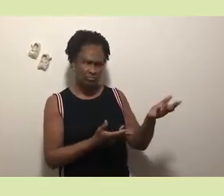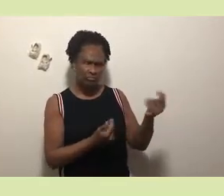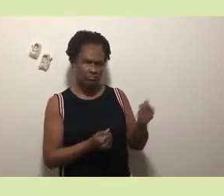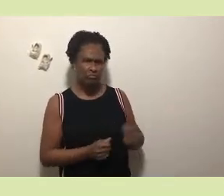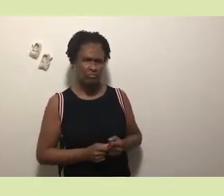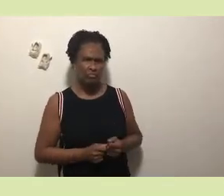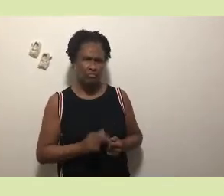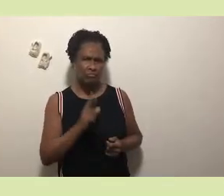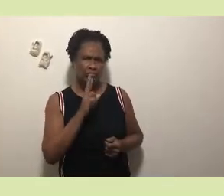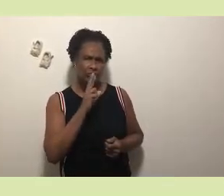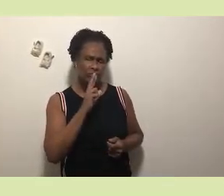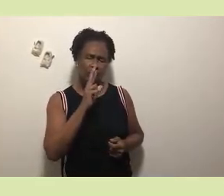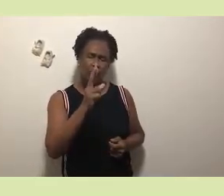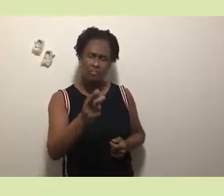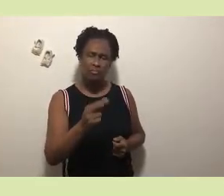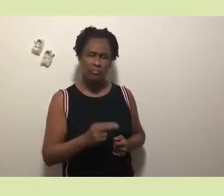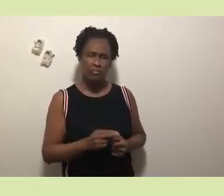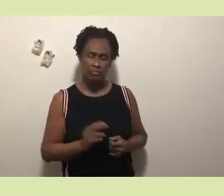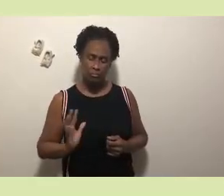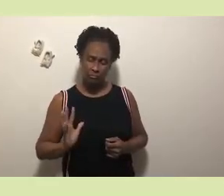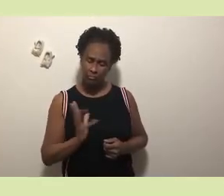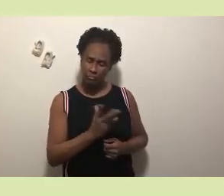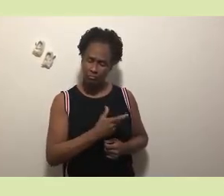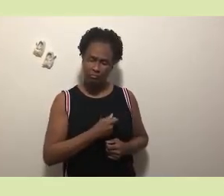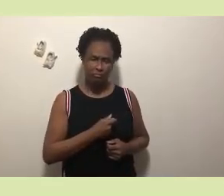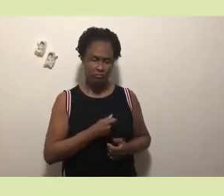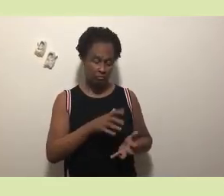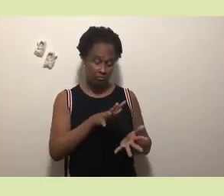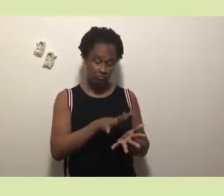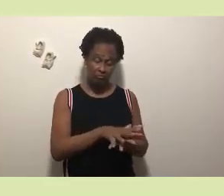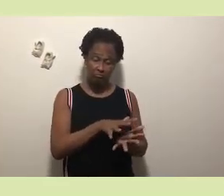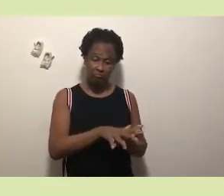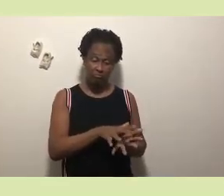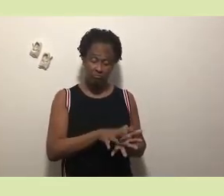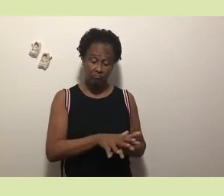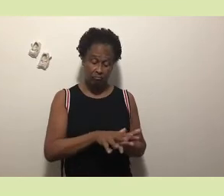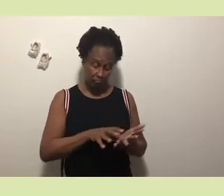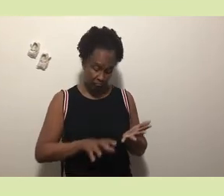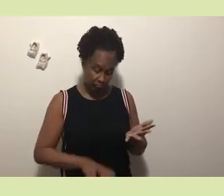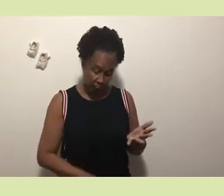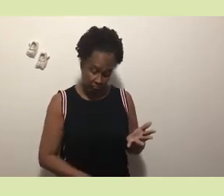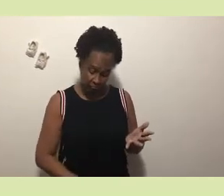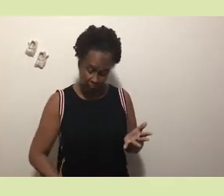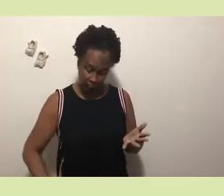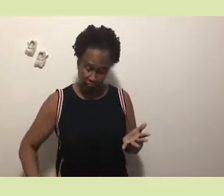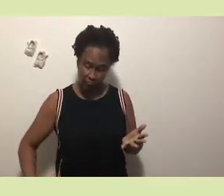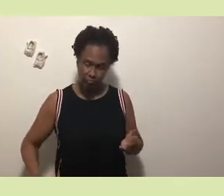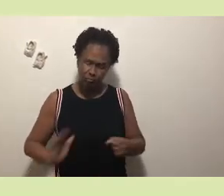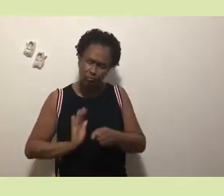"Estou salvando estrelas do mar que caíram na areia durante a noite."